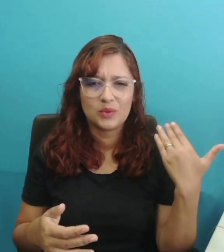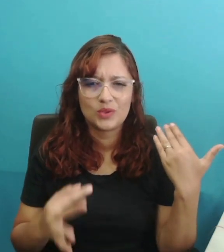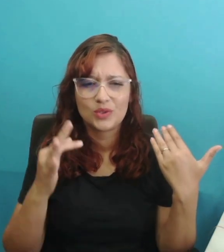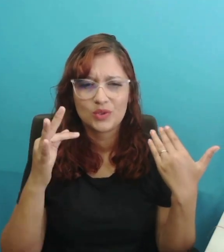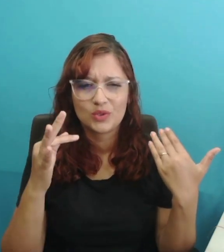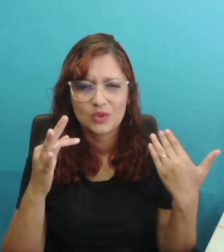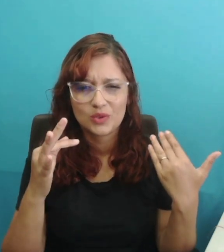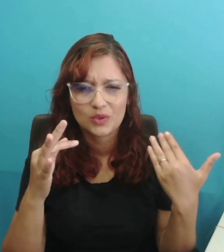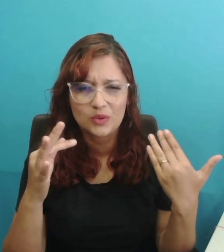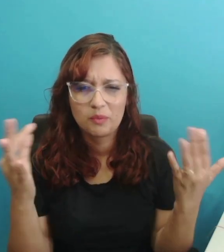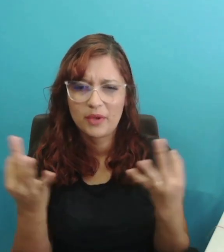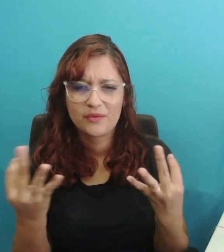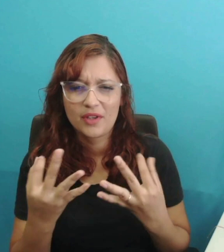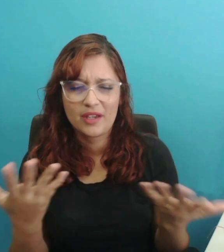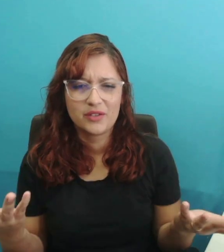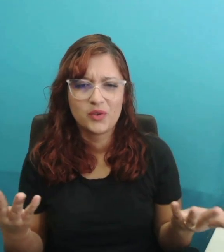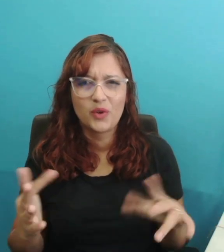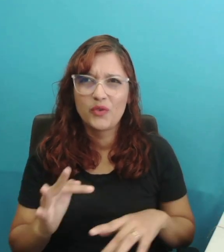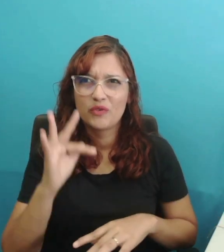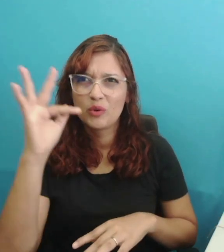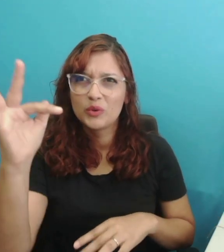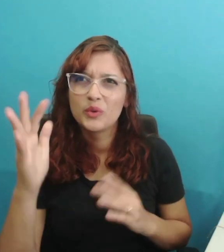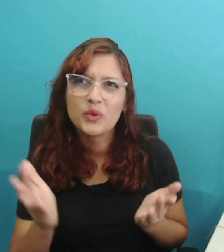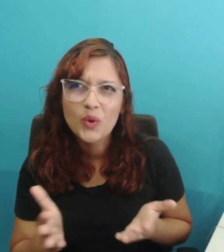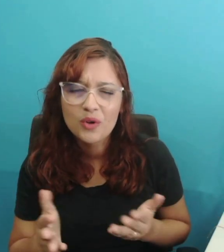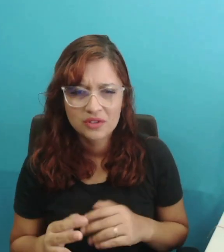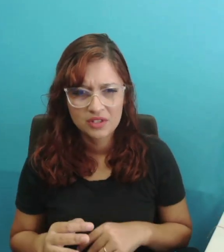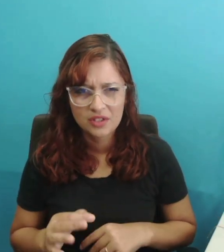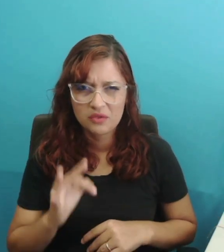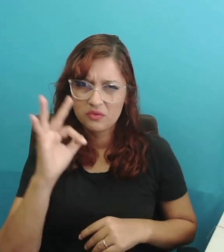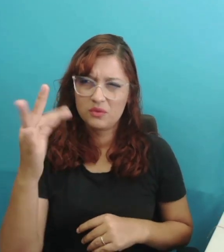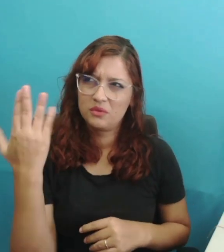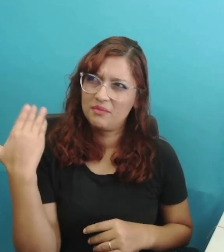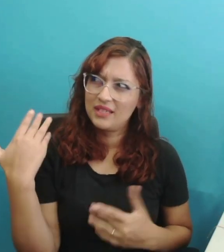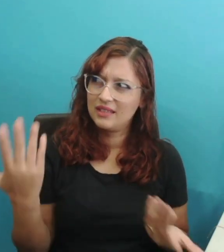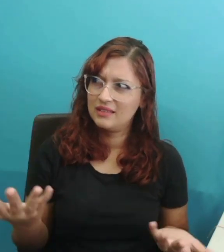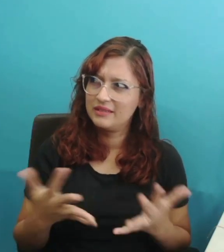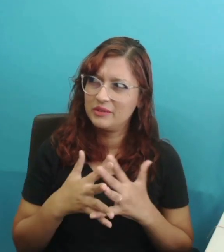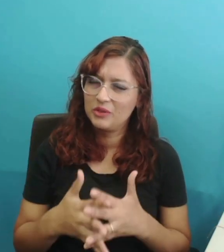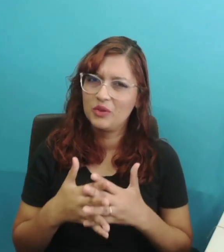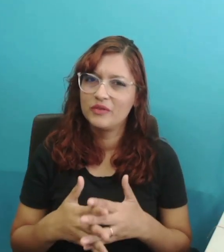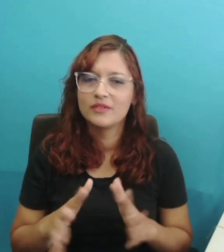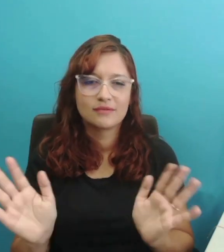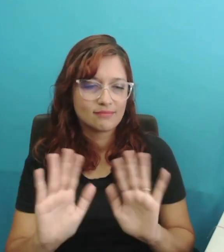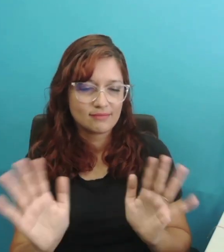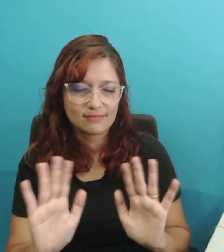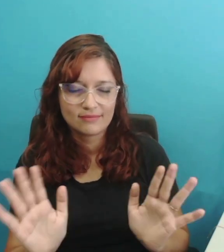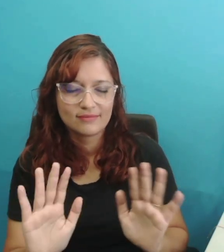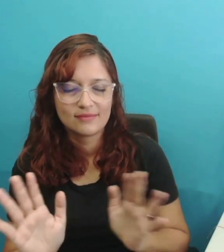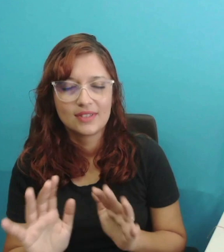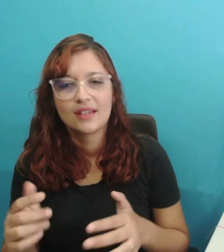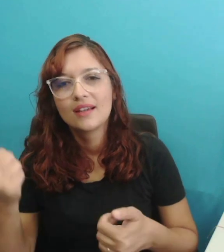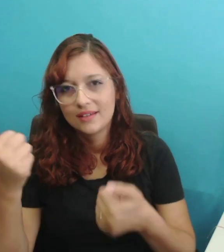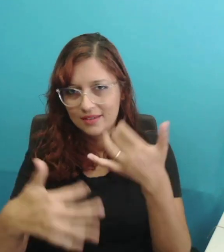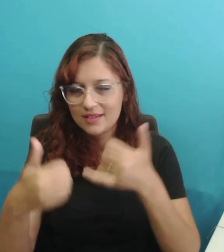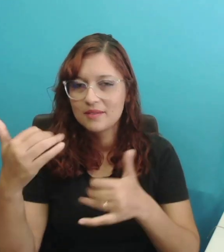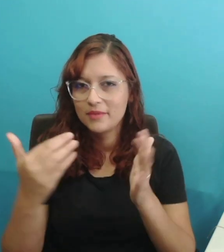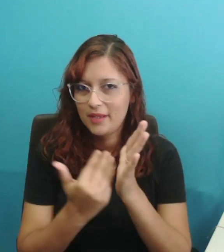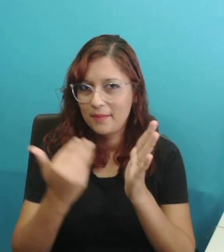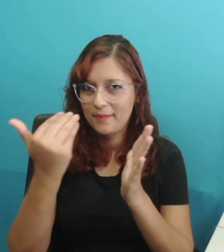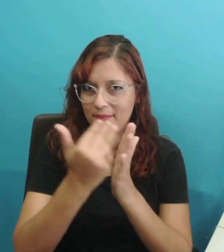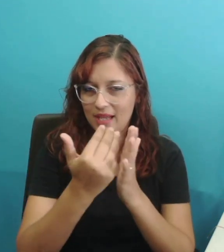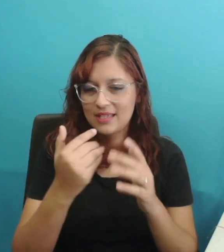significa passado, futuro do pretérito, futuro do presente. Que confusão,